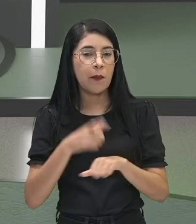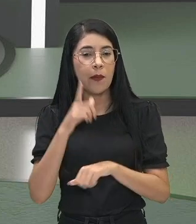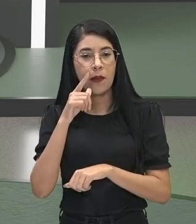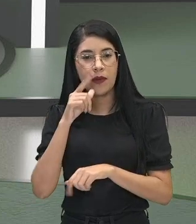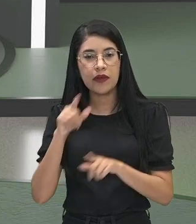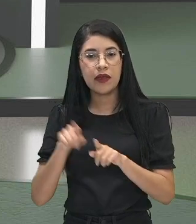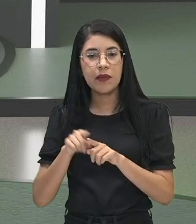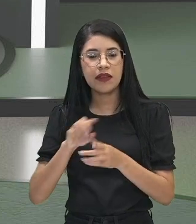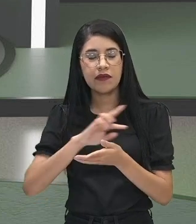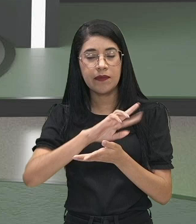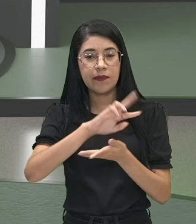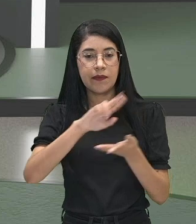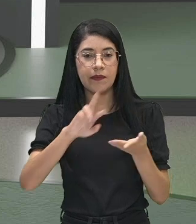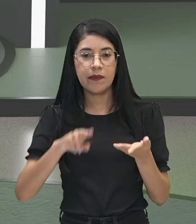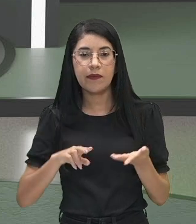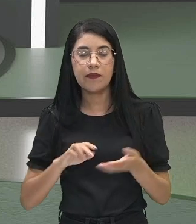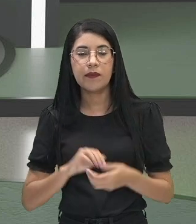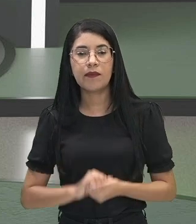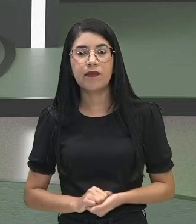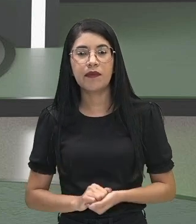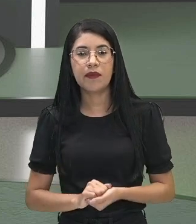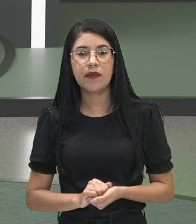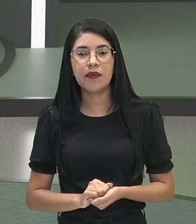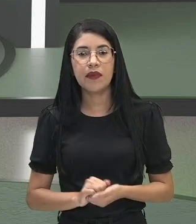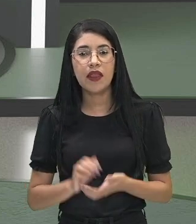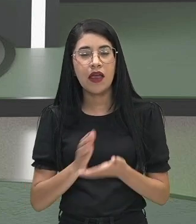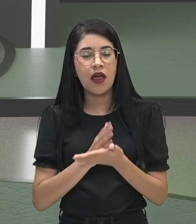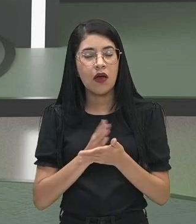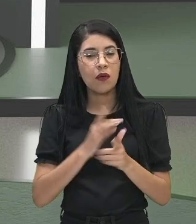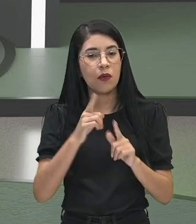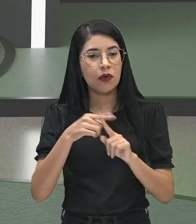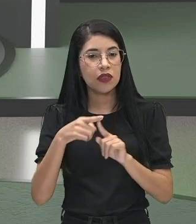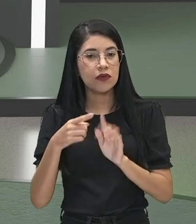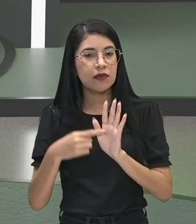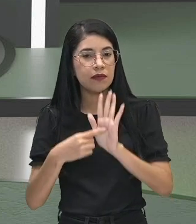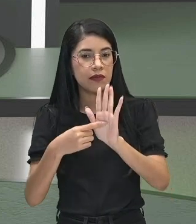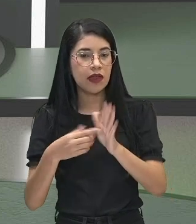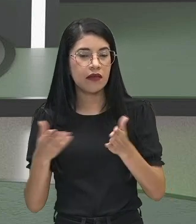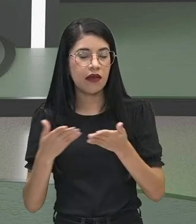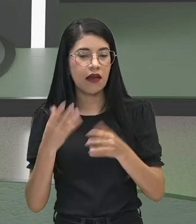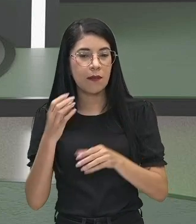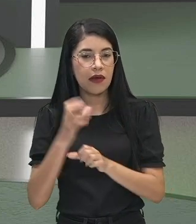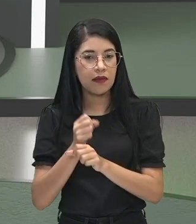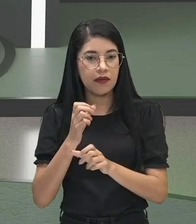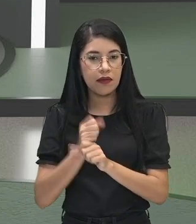vamos ver aqui alguns tipos que são importantes para o cálculo da entalpia em geral. Então,